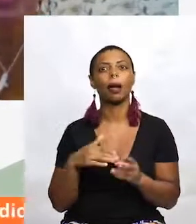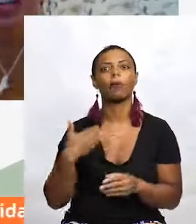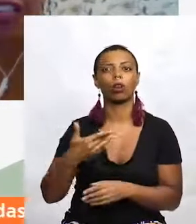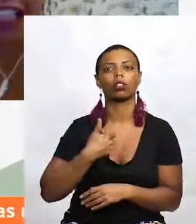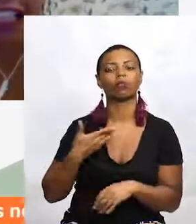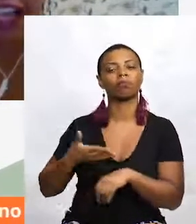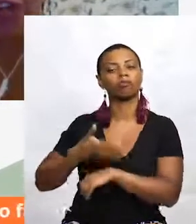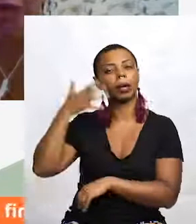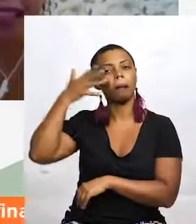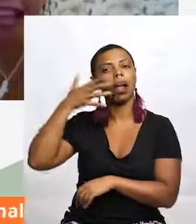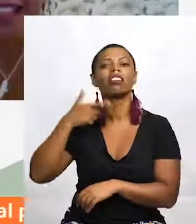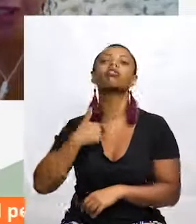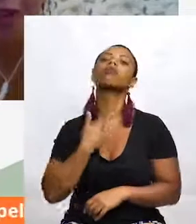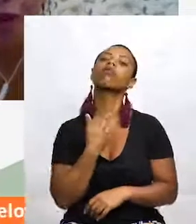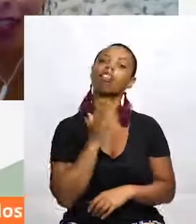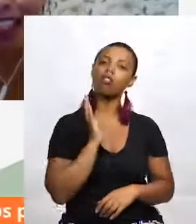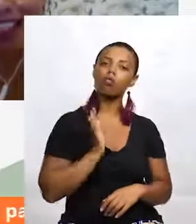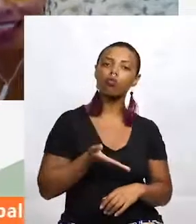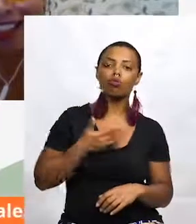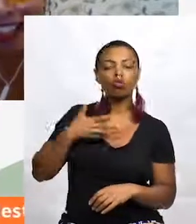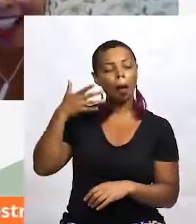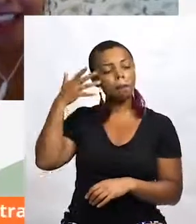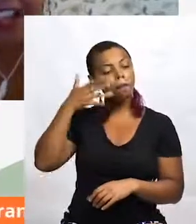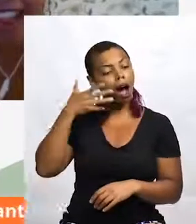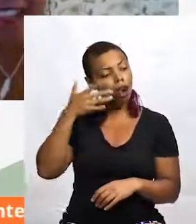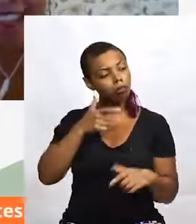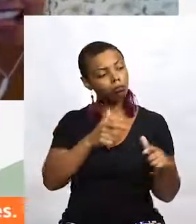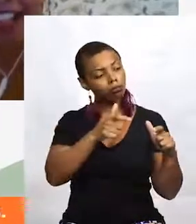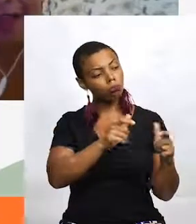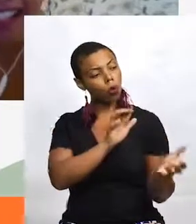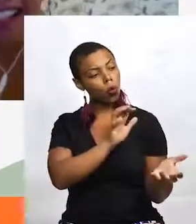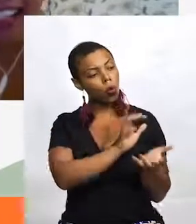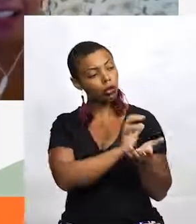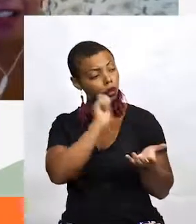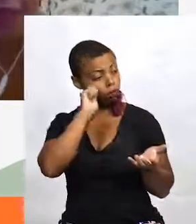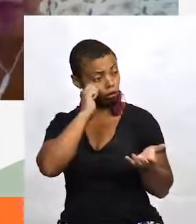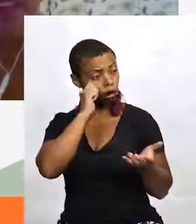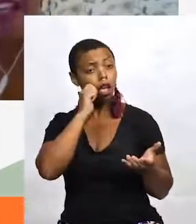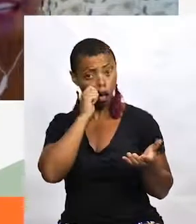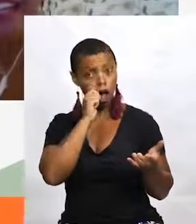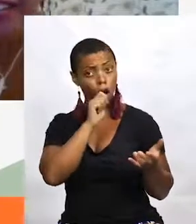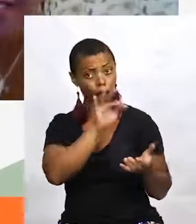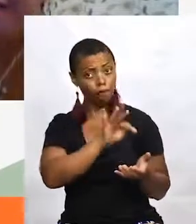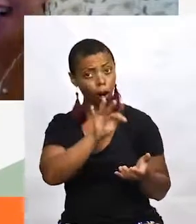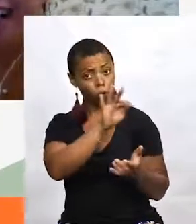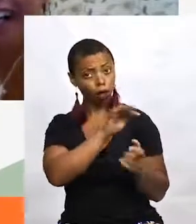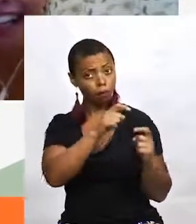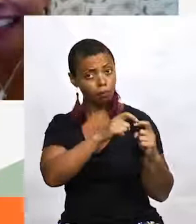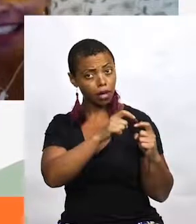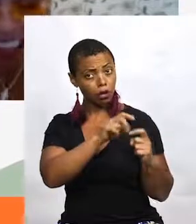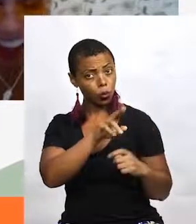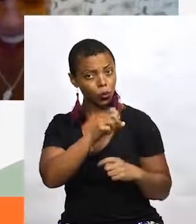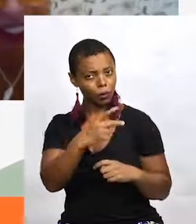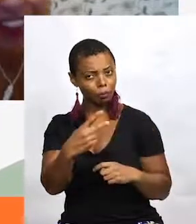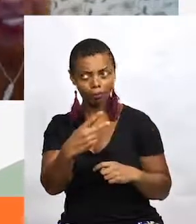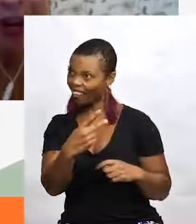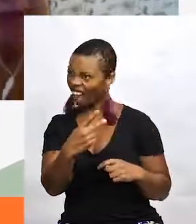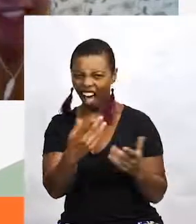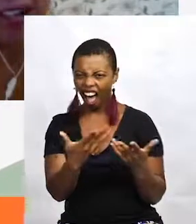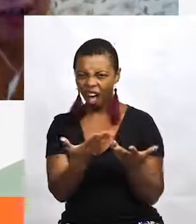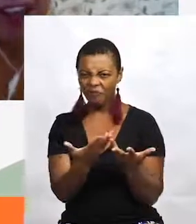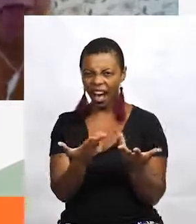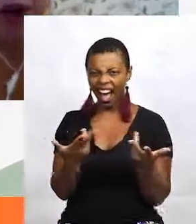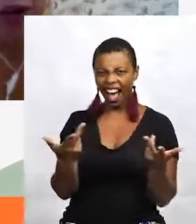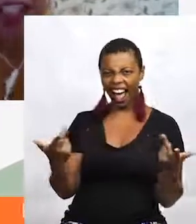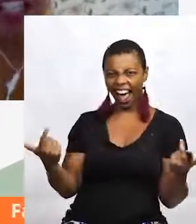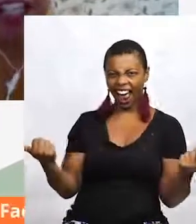eu falo, eu já dei uma palestra num coletivo negro na Faculdade de Medicina da USP. E isso é fantástico.